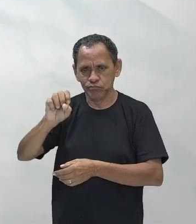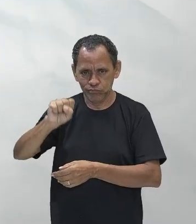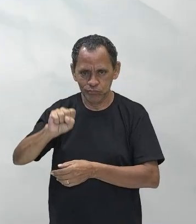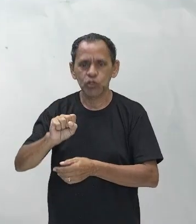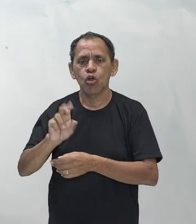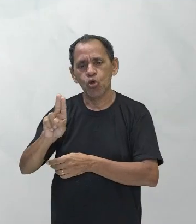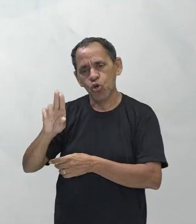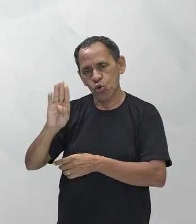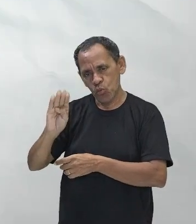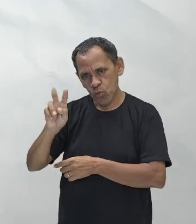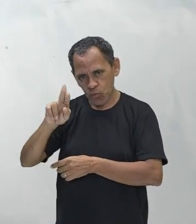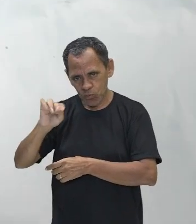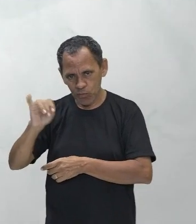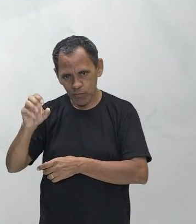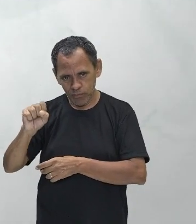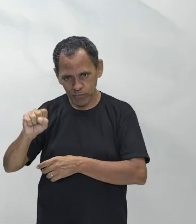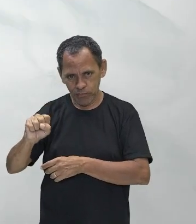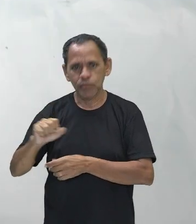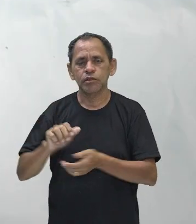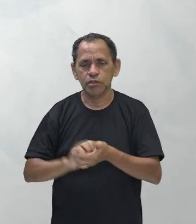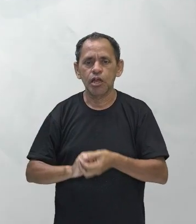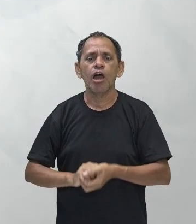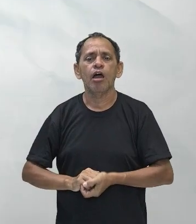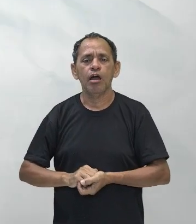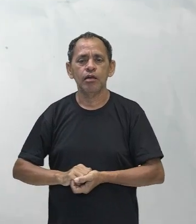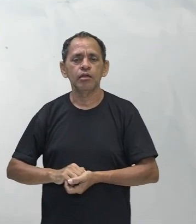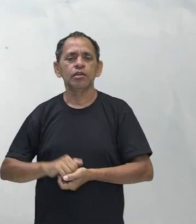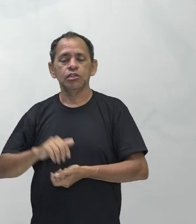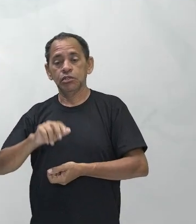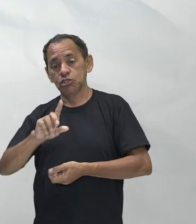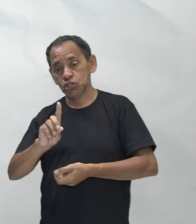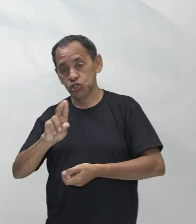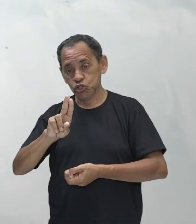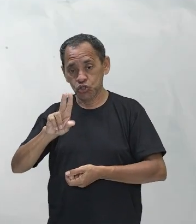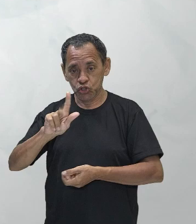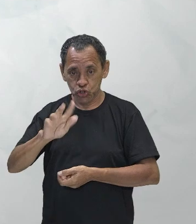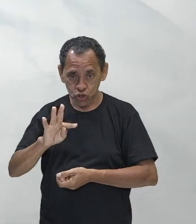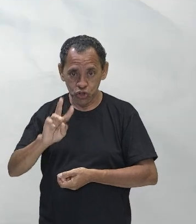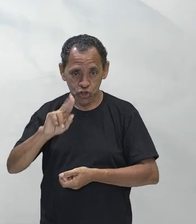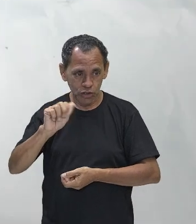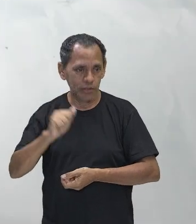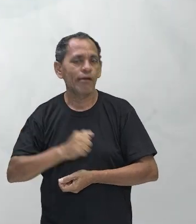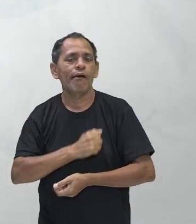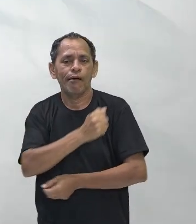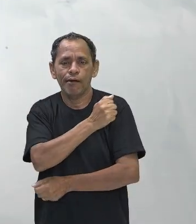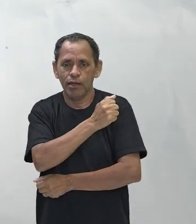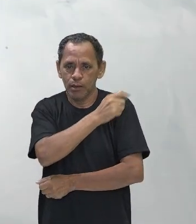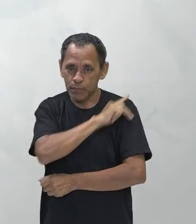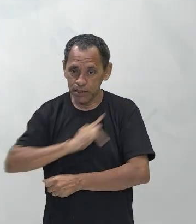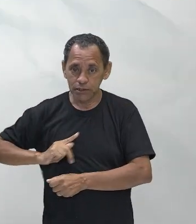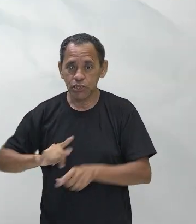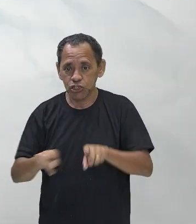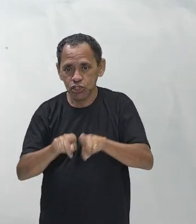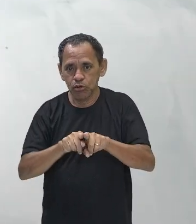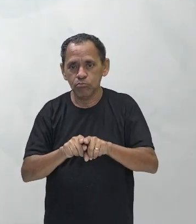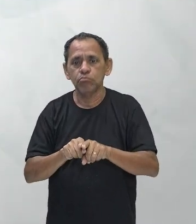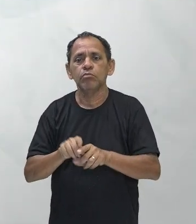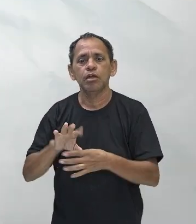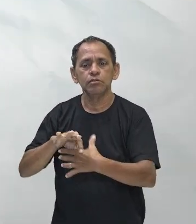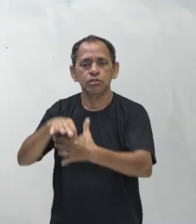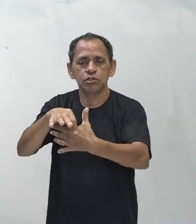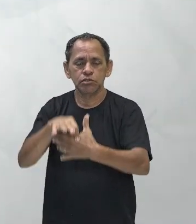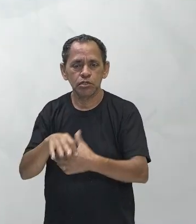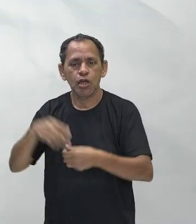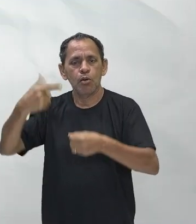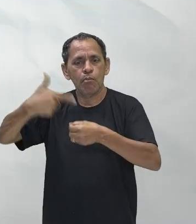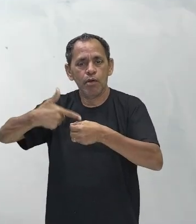Durante o governo de Eurico Gaspar Dutra, em 1948, os secundaristas lideraram a campanha O Petróleo é